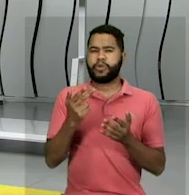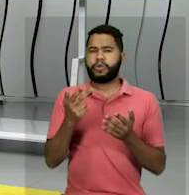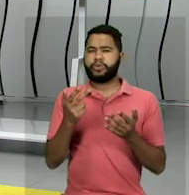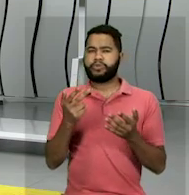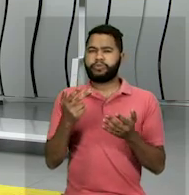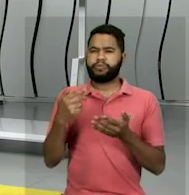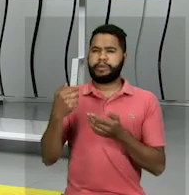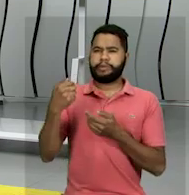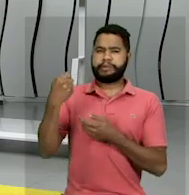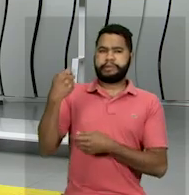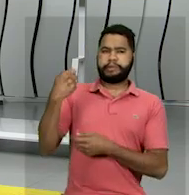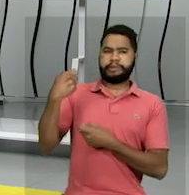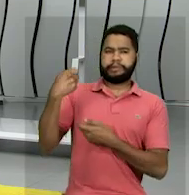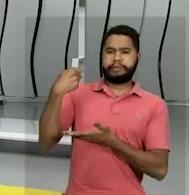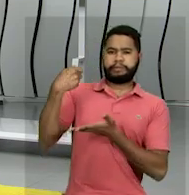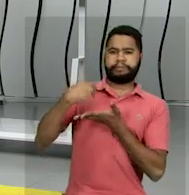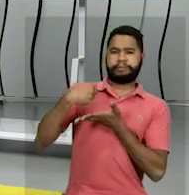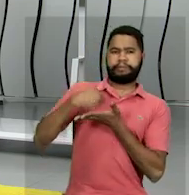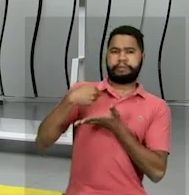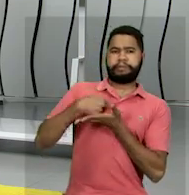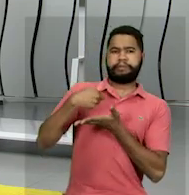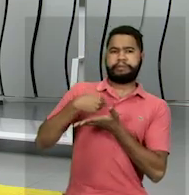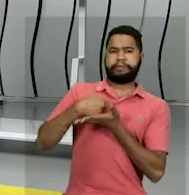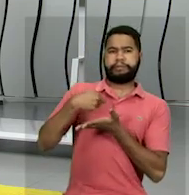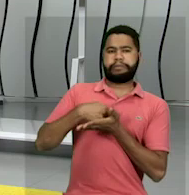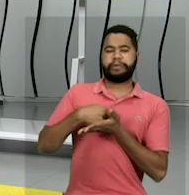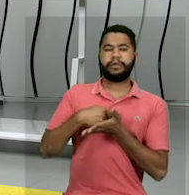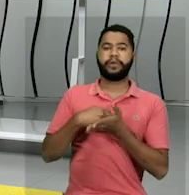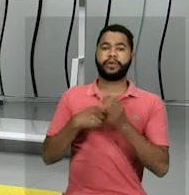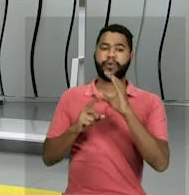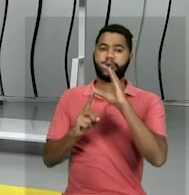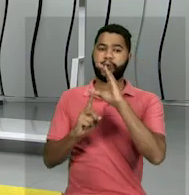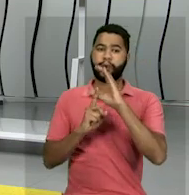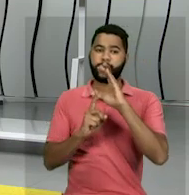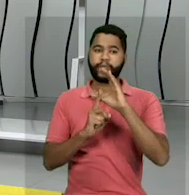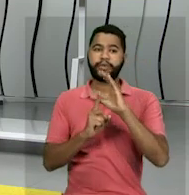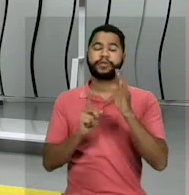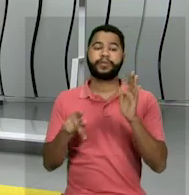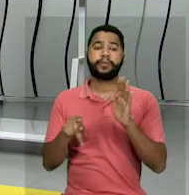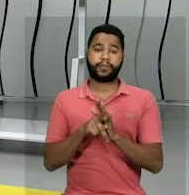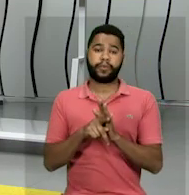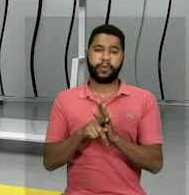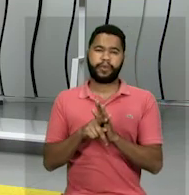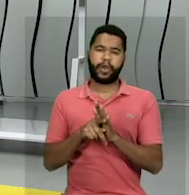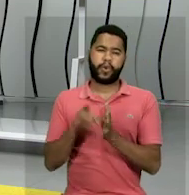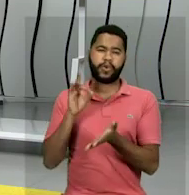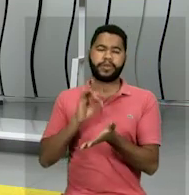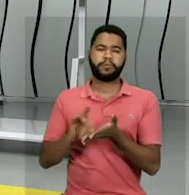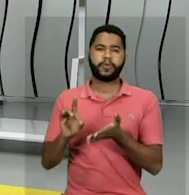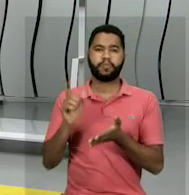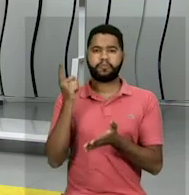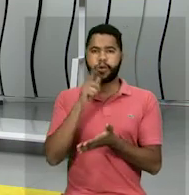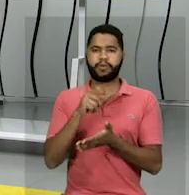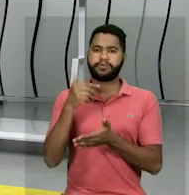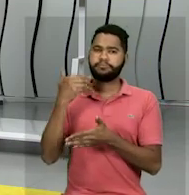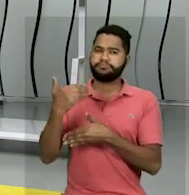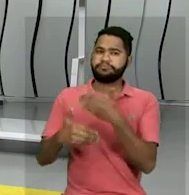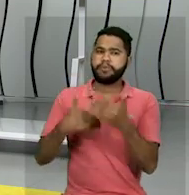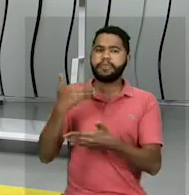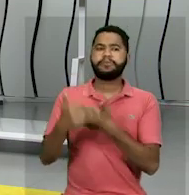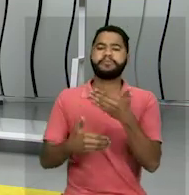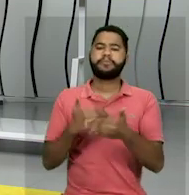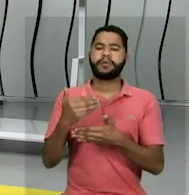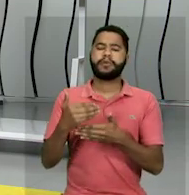ameaça, né, comunista. Então eles vão utilizar-se desse inimigo que é o comunismo para poder subir,